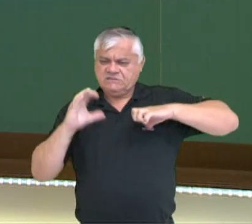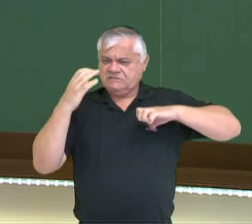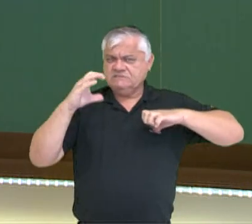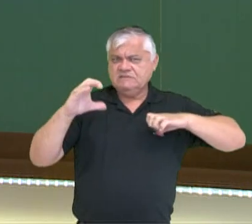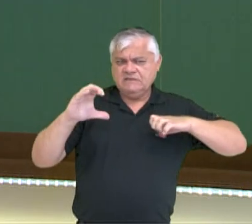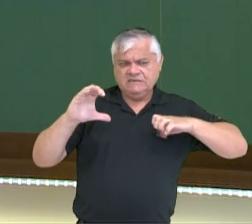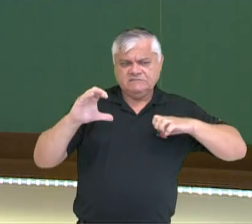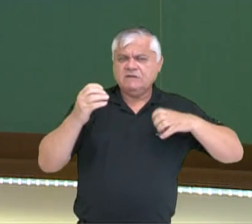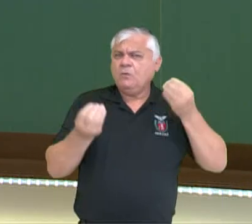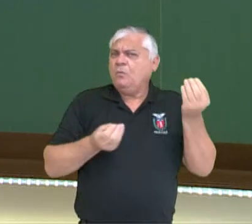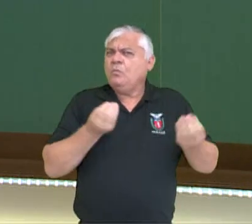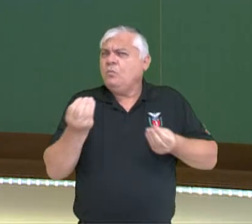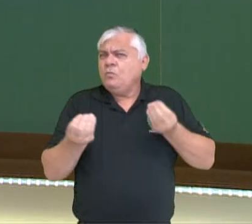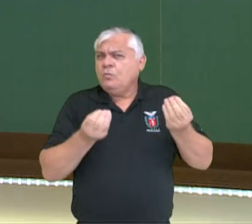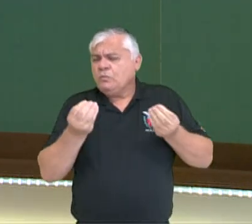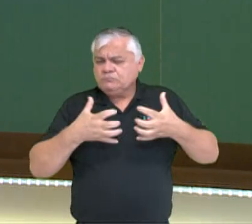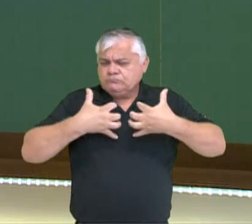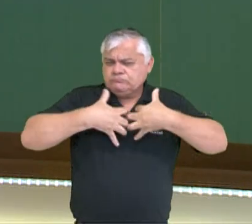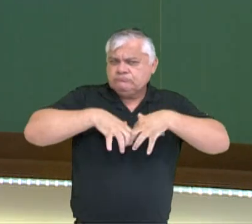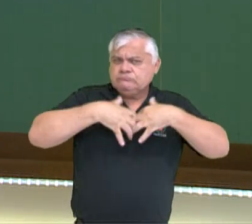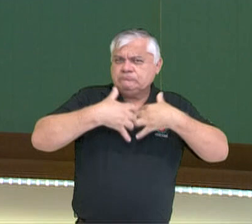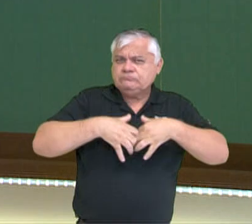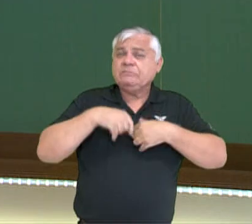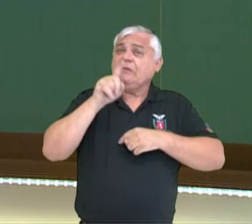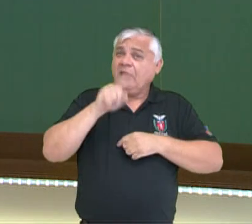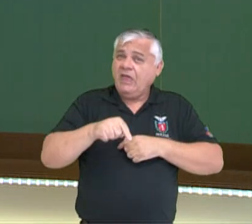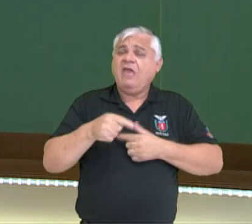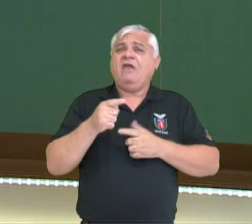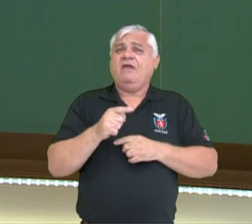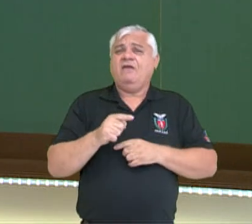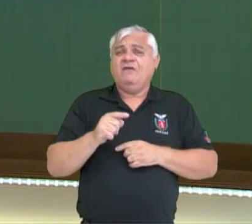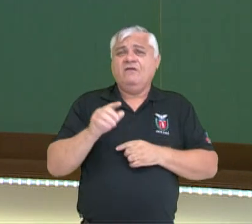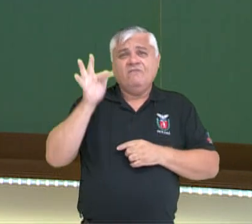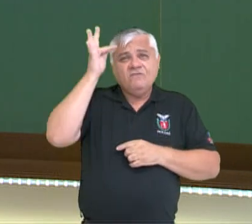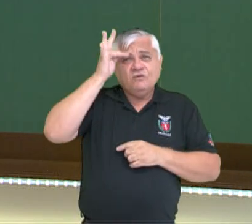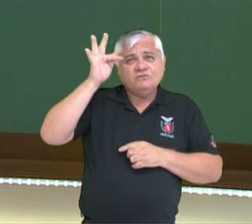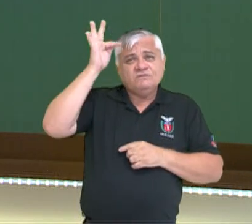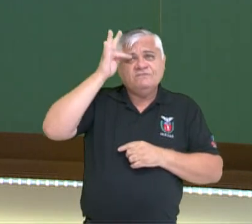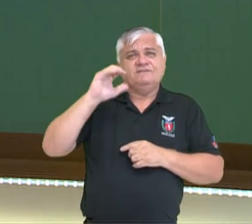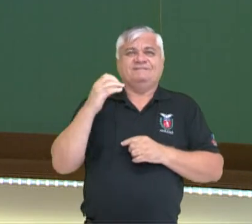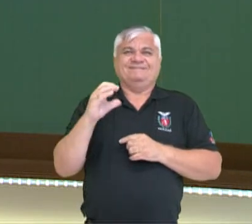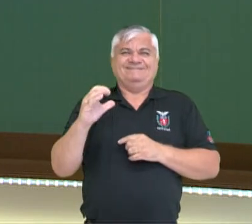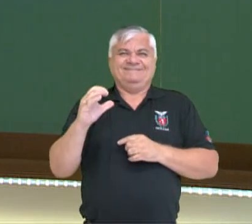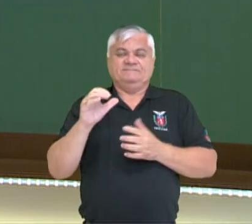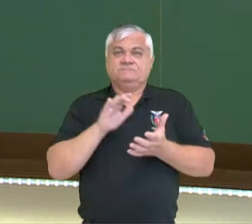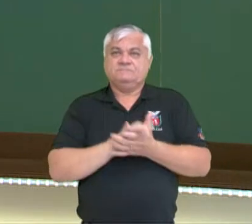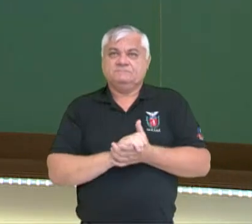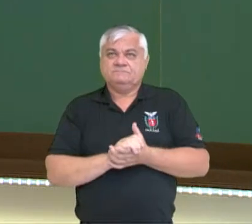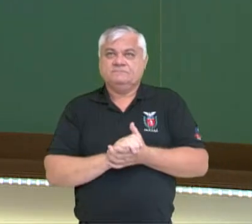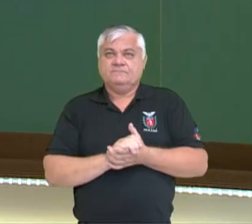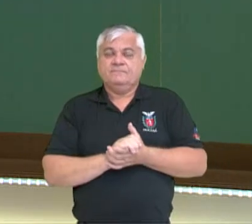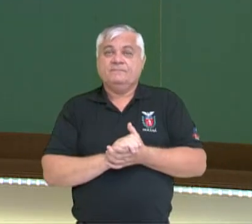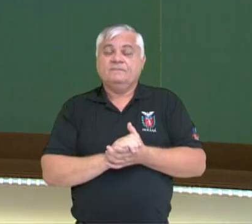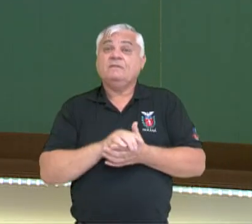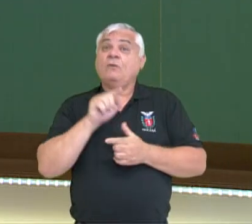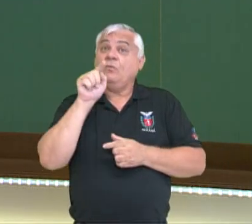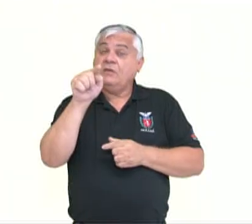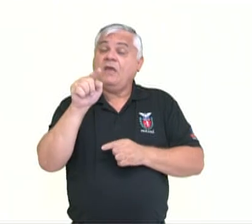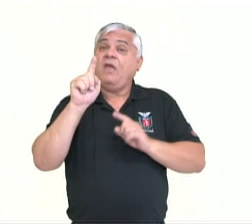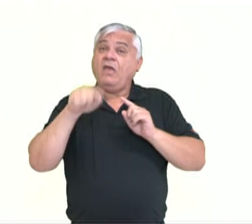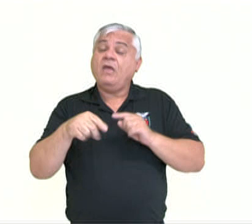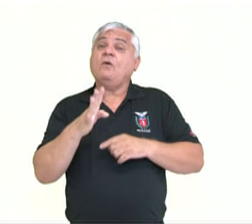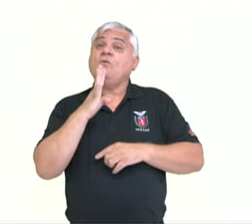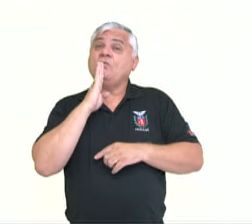É justamente isso que hoje a gente chama de filosofia da ciência. A filosofia da ciência é um ramo do